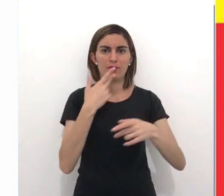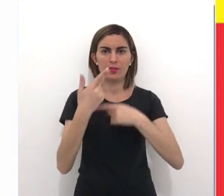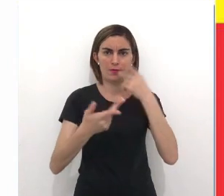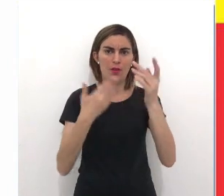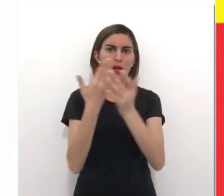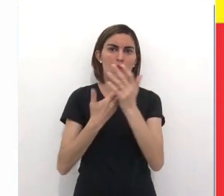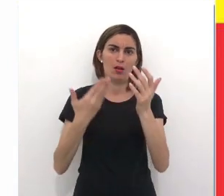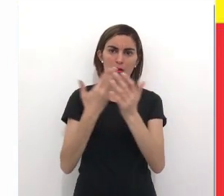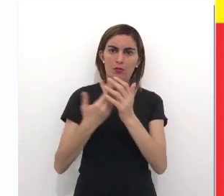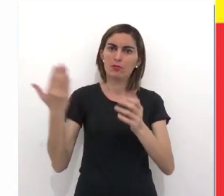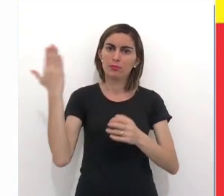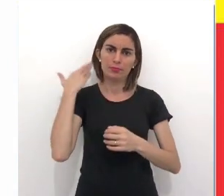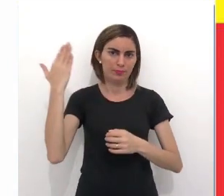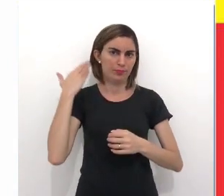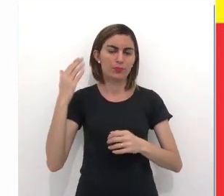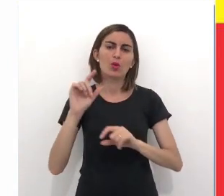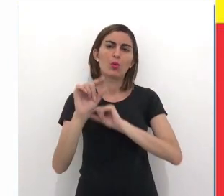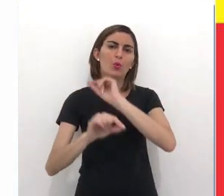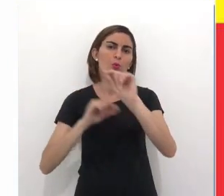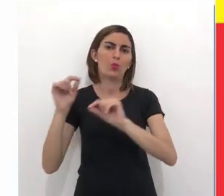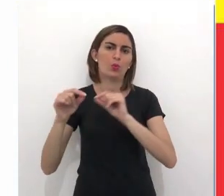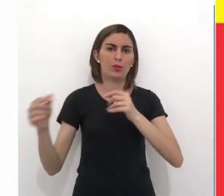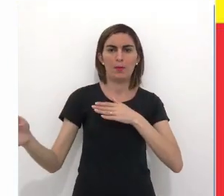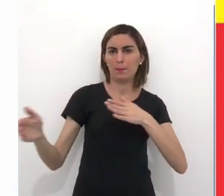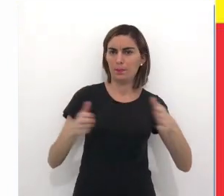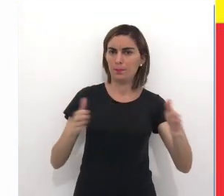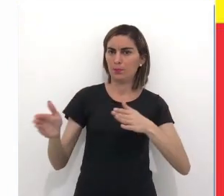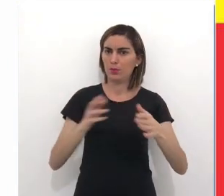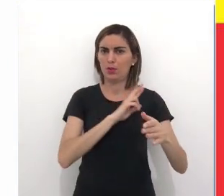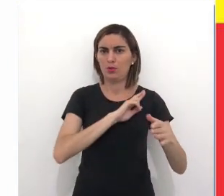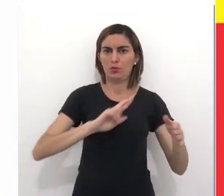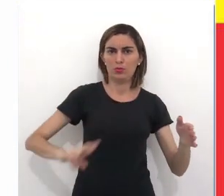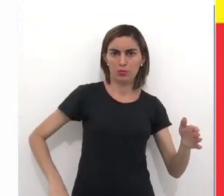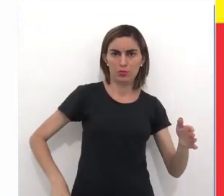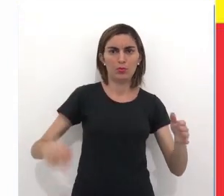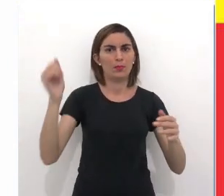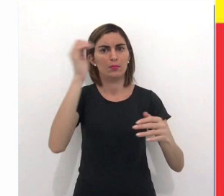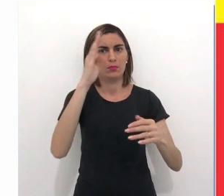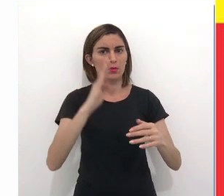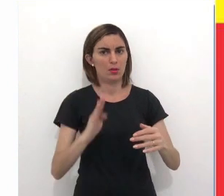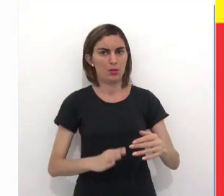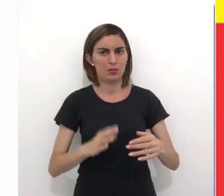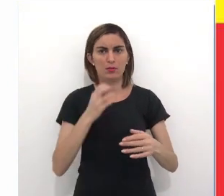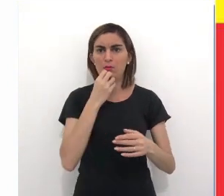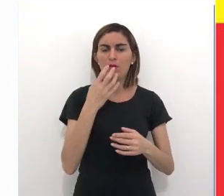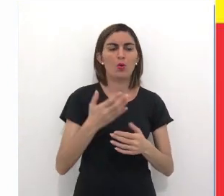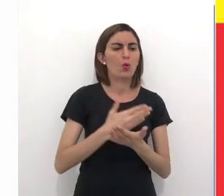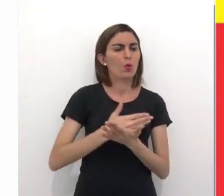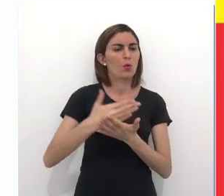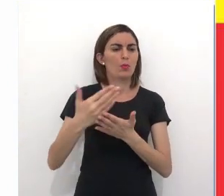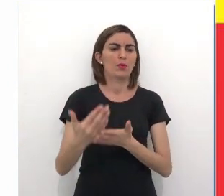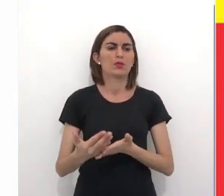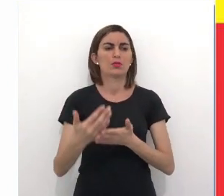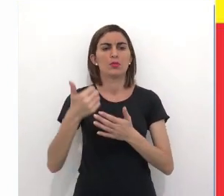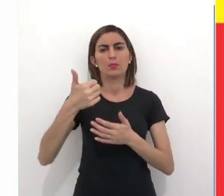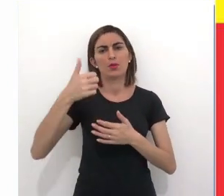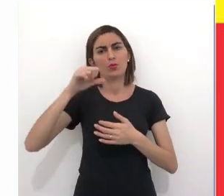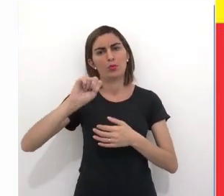falamos na aula passada do período regencial. Então, o que foi esse período regencial? Brasileiro, como vimos, começou